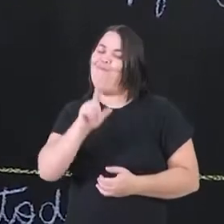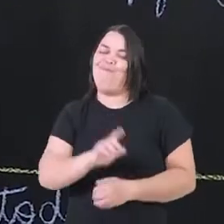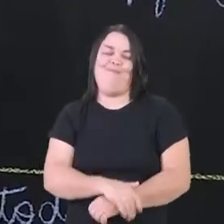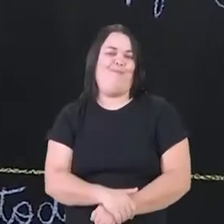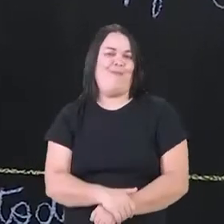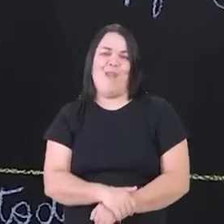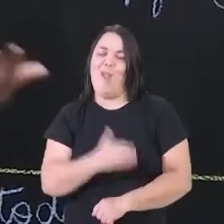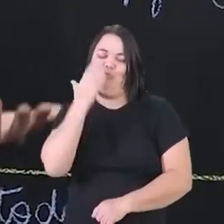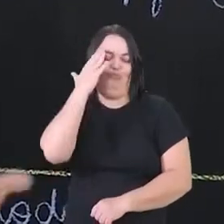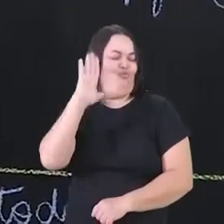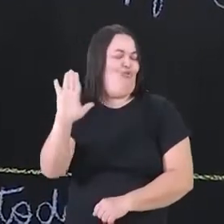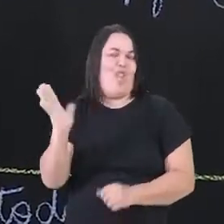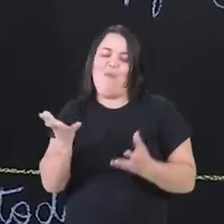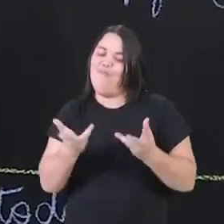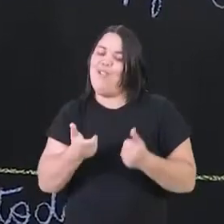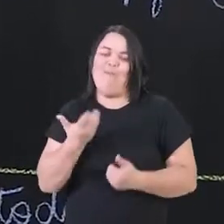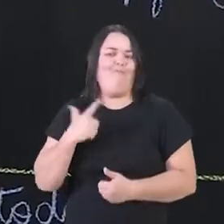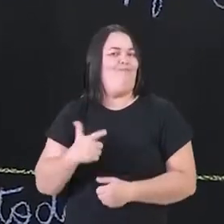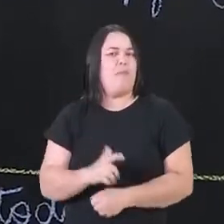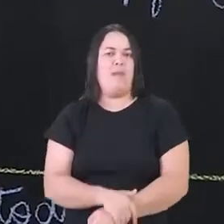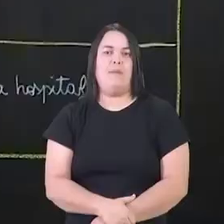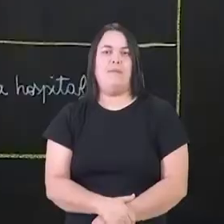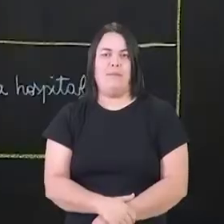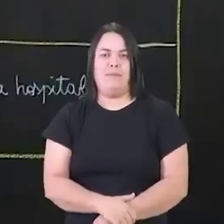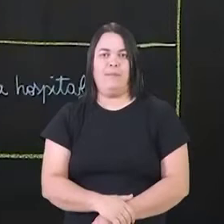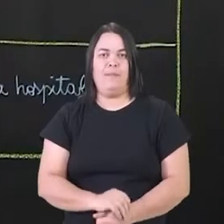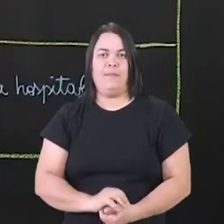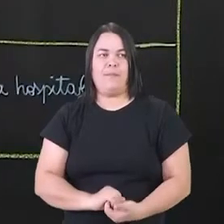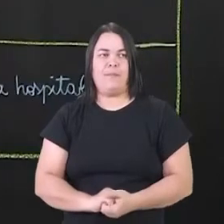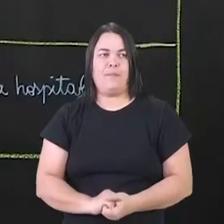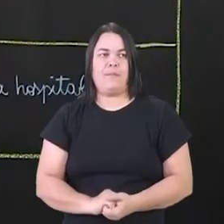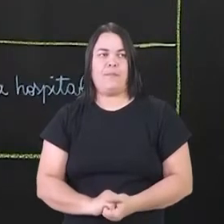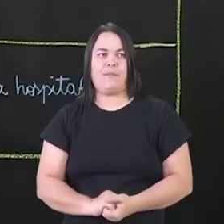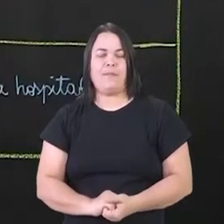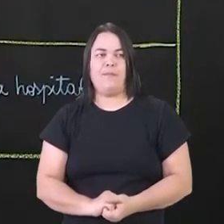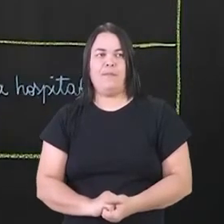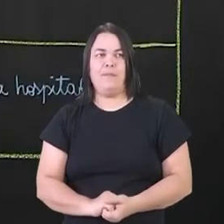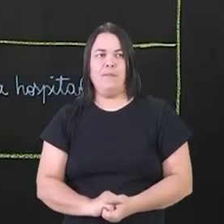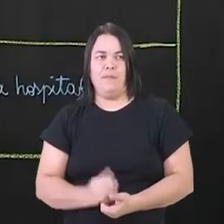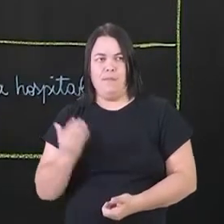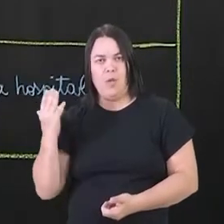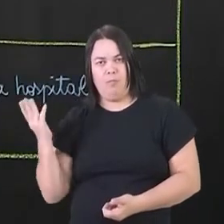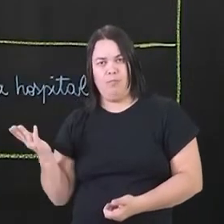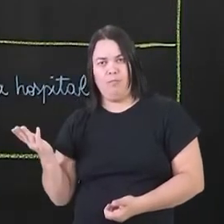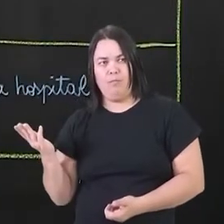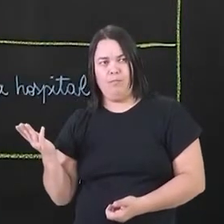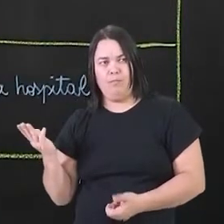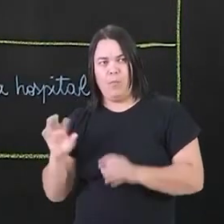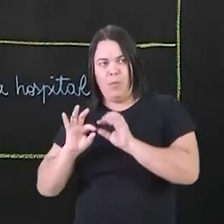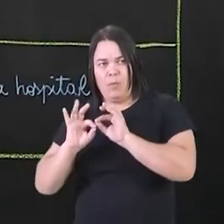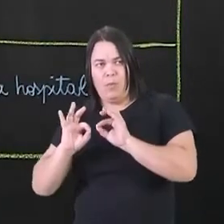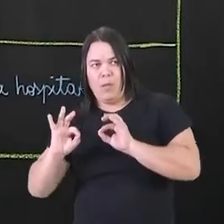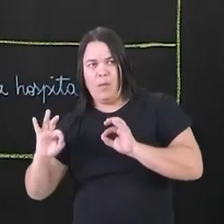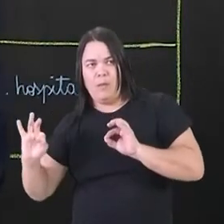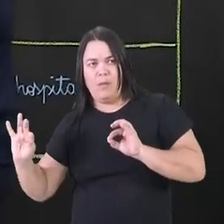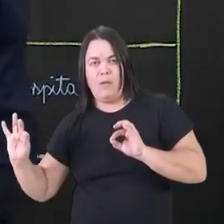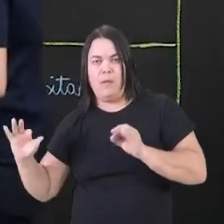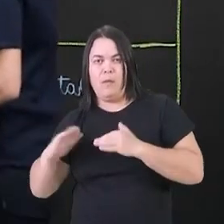Não sei mais, não tenho mais a habilidade. Vou traçar aqui a minha linha